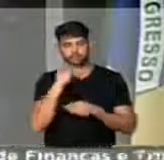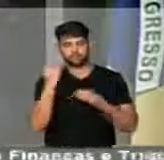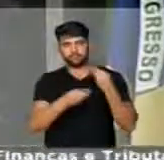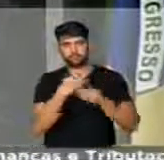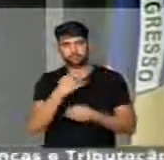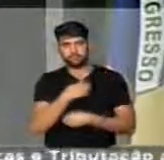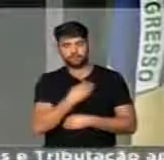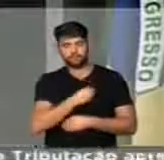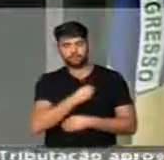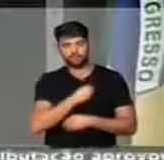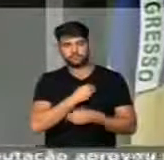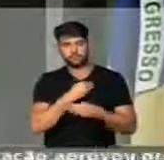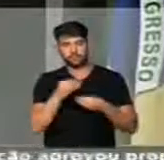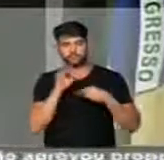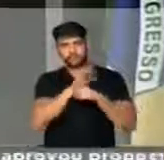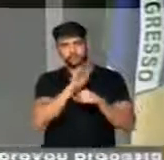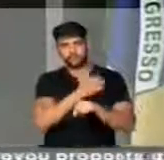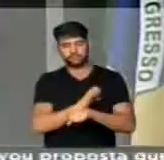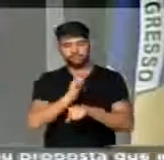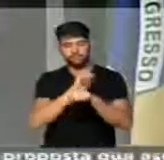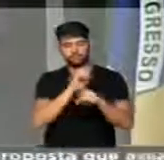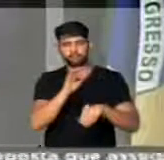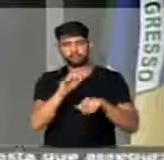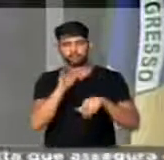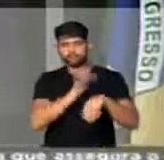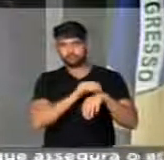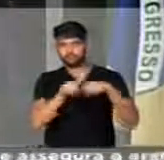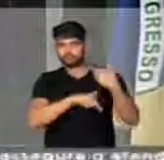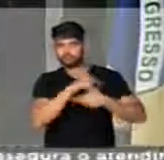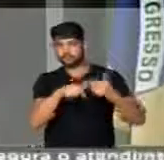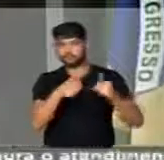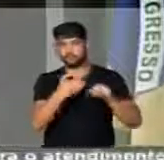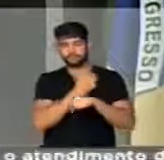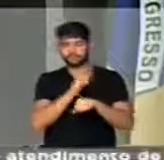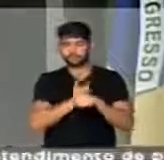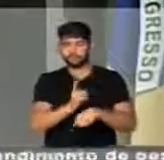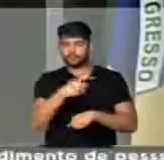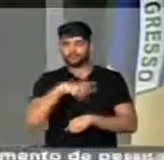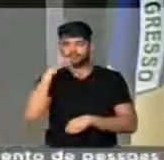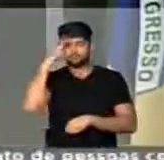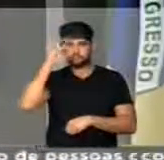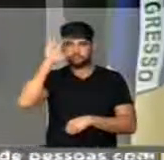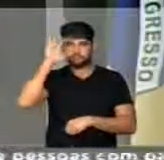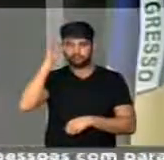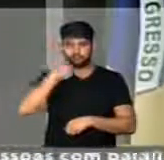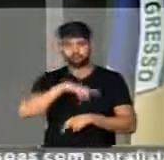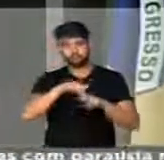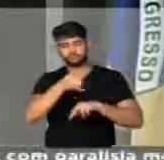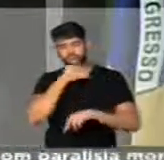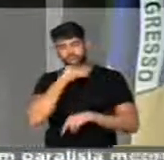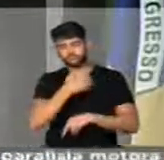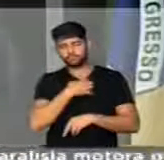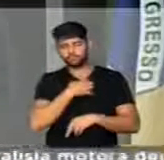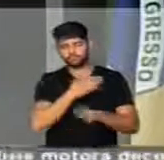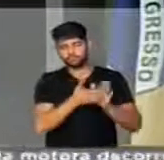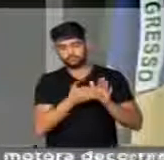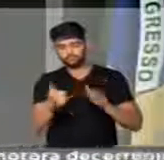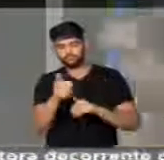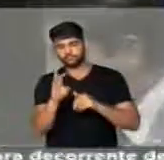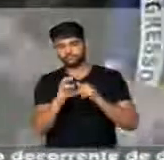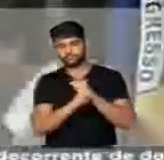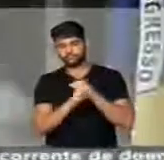condição de dar aos estados a autonomia que os estados sempre sonhou e que, infelizmente, durante